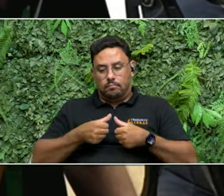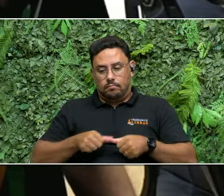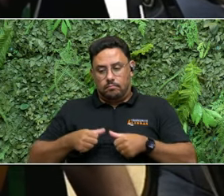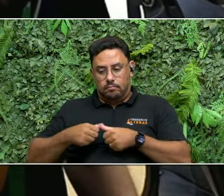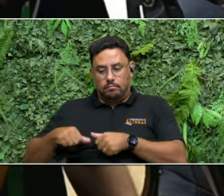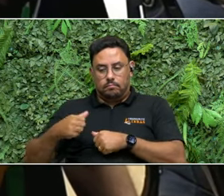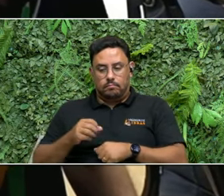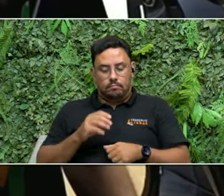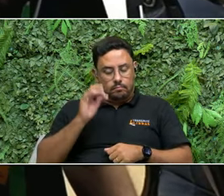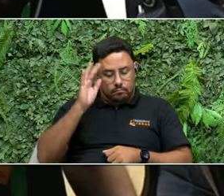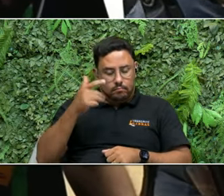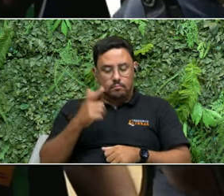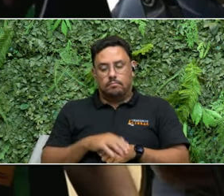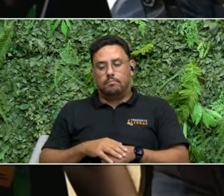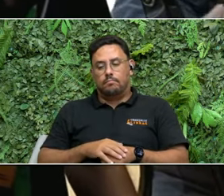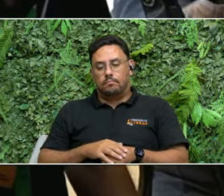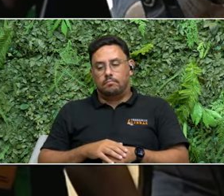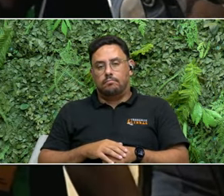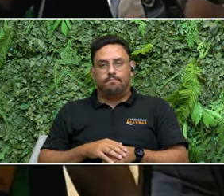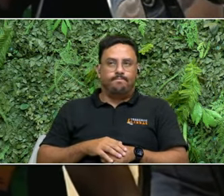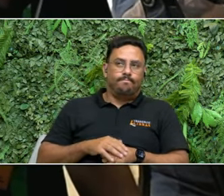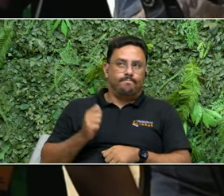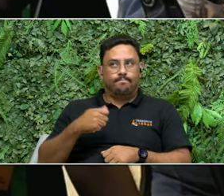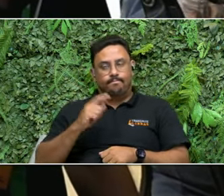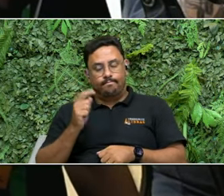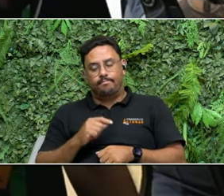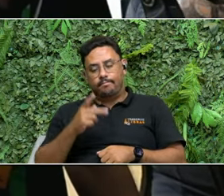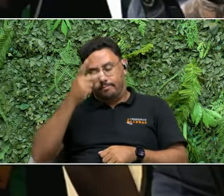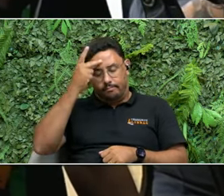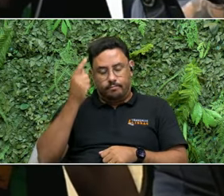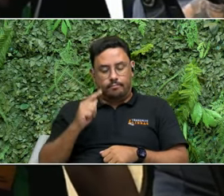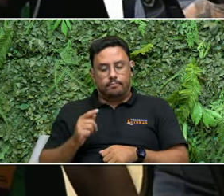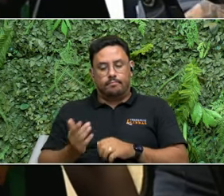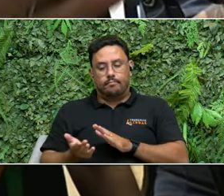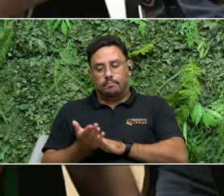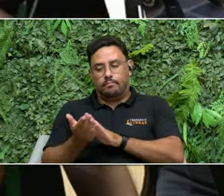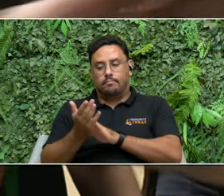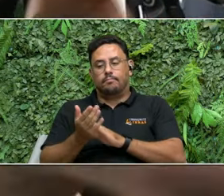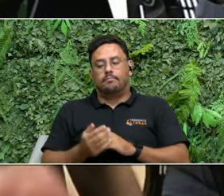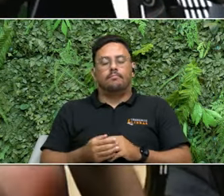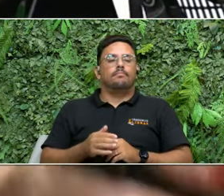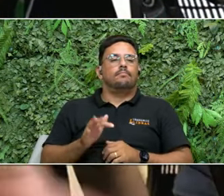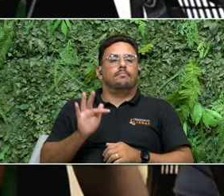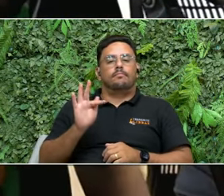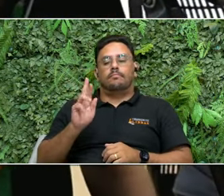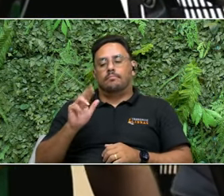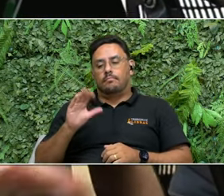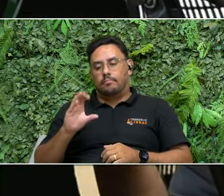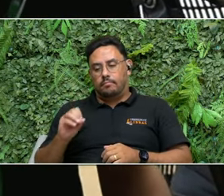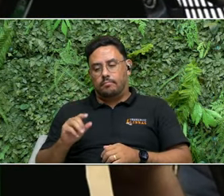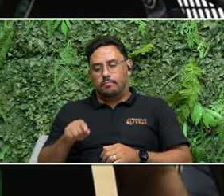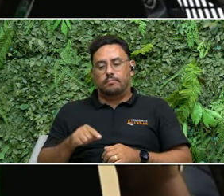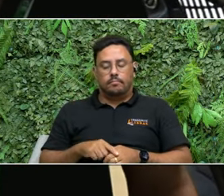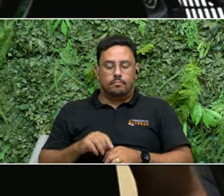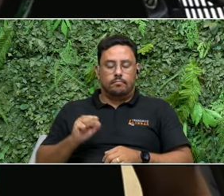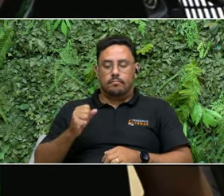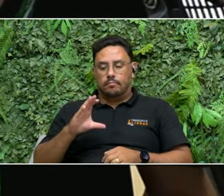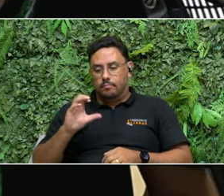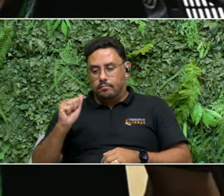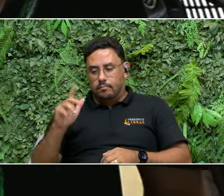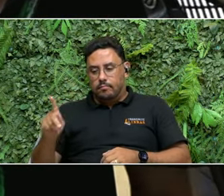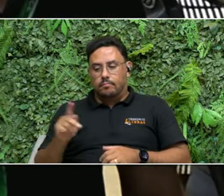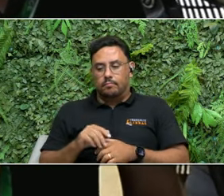viu Bob tá bom masim não dá não dá para tem ninguém que mereça elogio o Franco entrou no finalzinho acabando o jogo assim como o escapa então